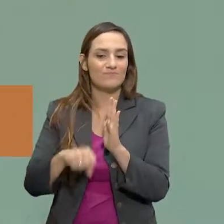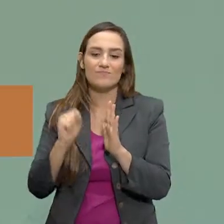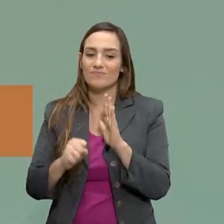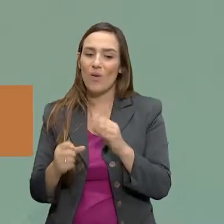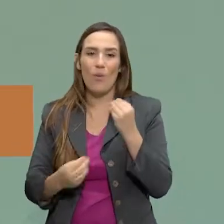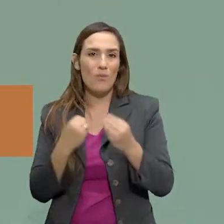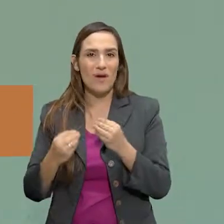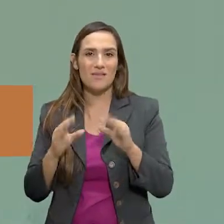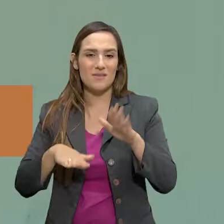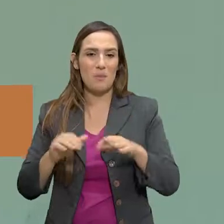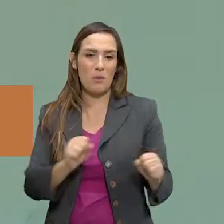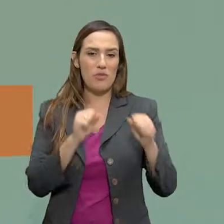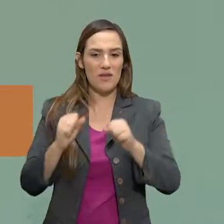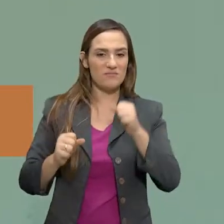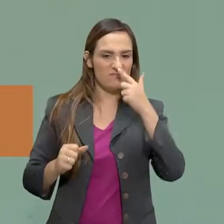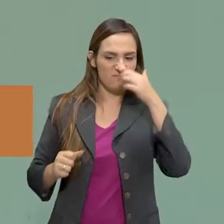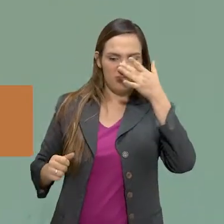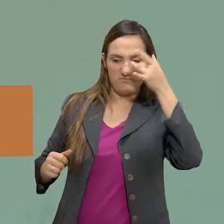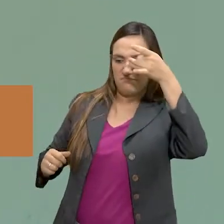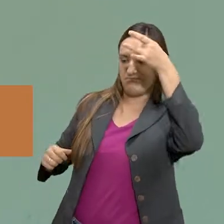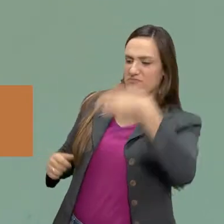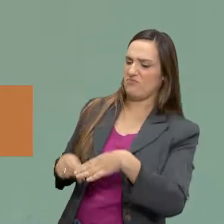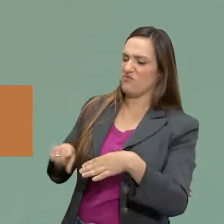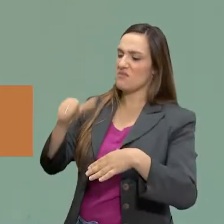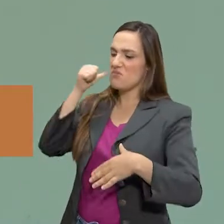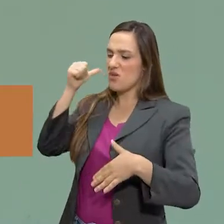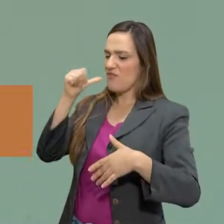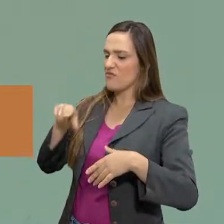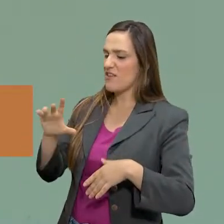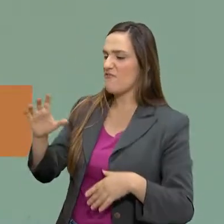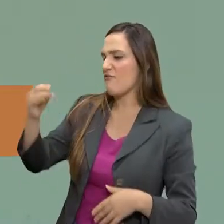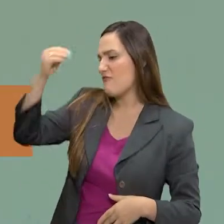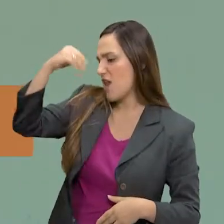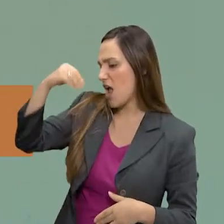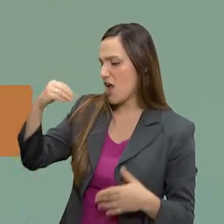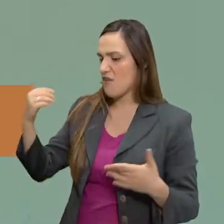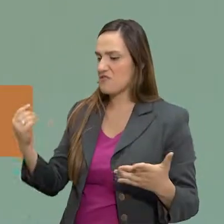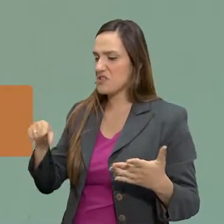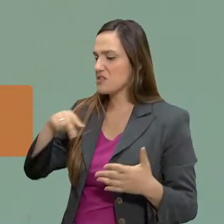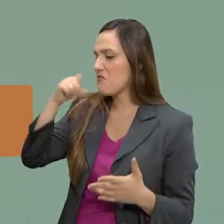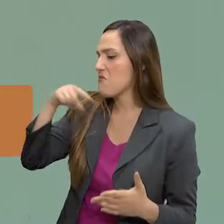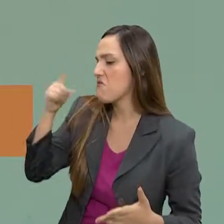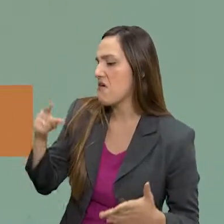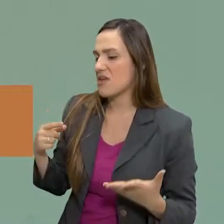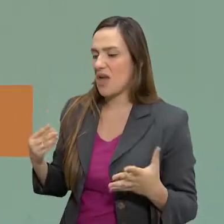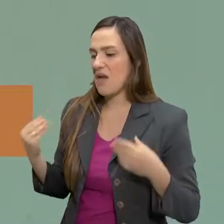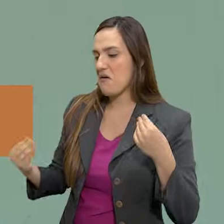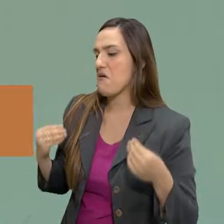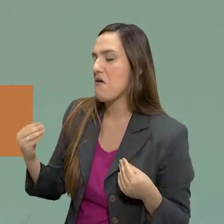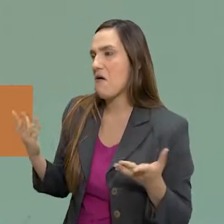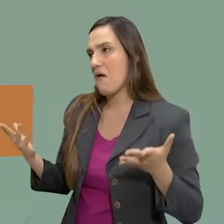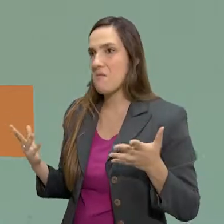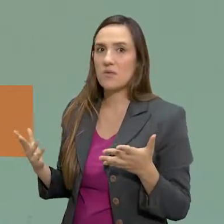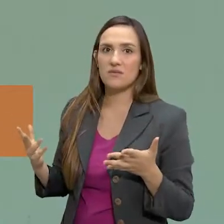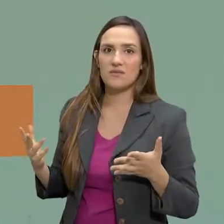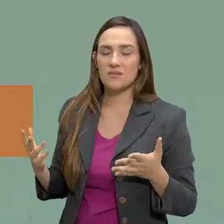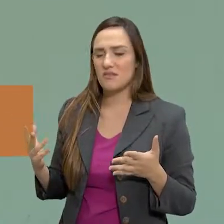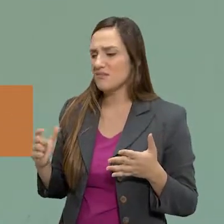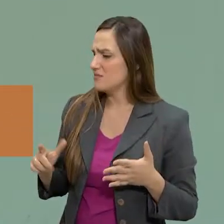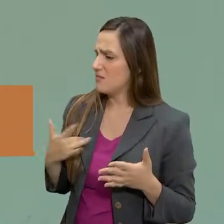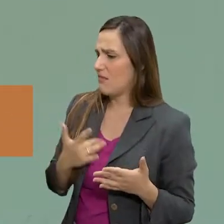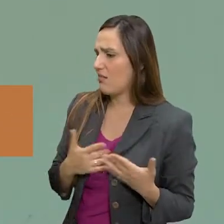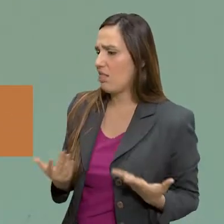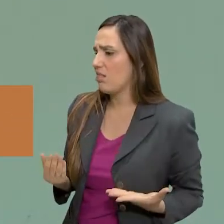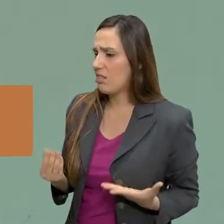está marcada pelas relações de poder e de desigualdade. Então, todo aquele preconceito, toda aquela discriminação que envolve